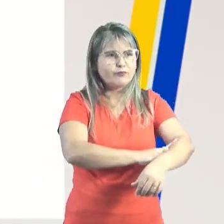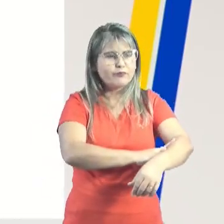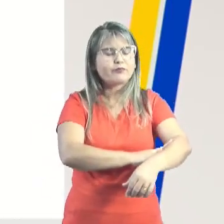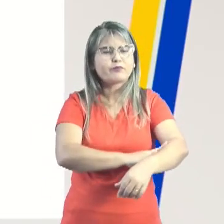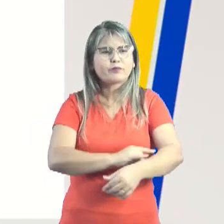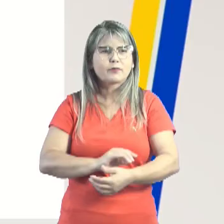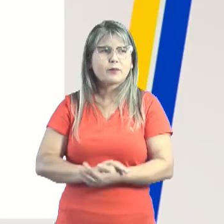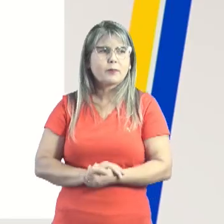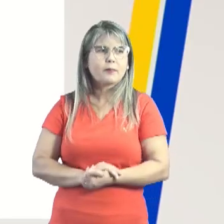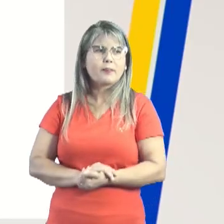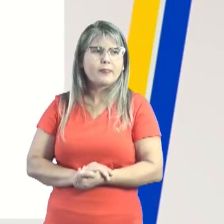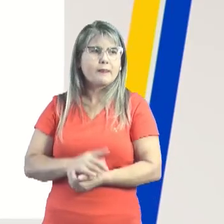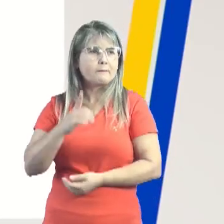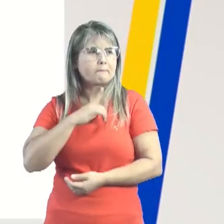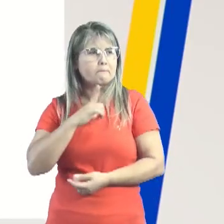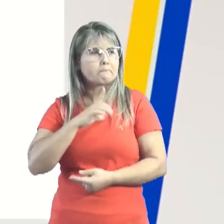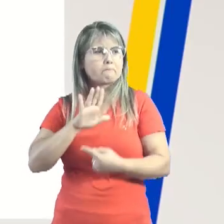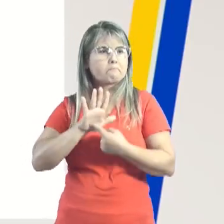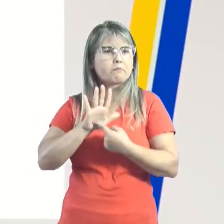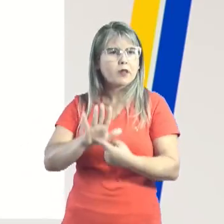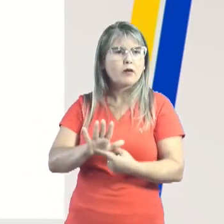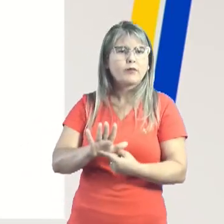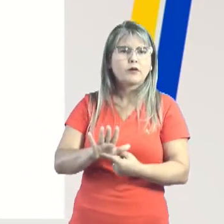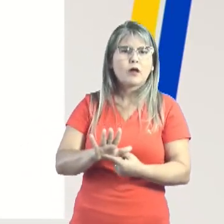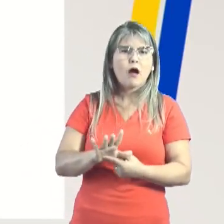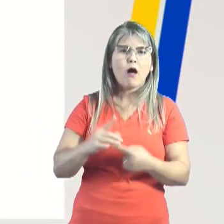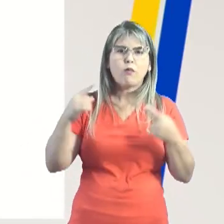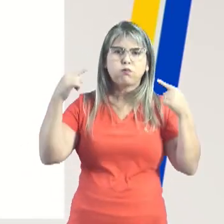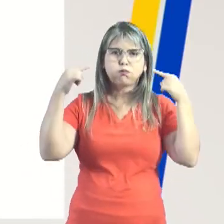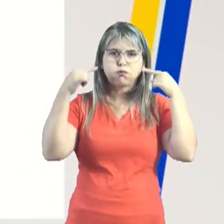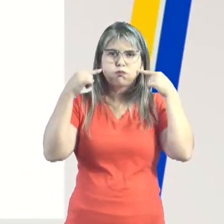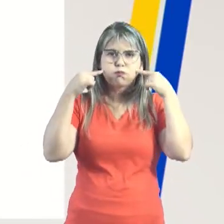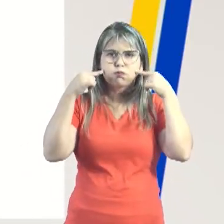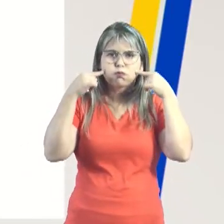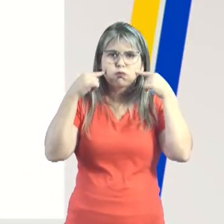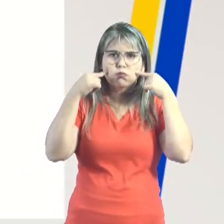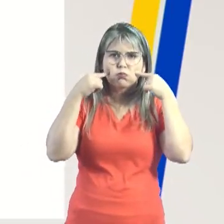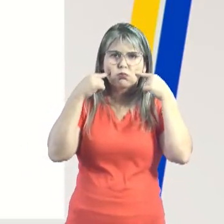pequena quantidade, é tóxica para o nosso corpo. Então, se você toma muita água,